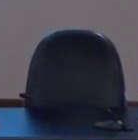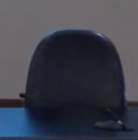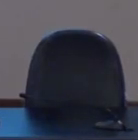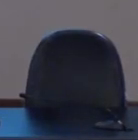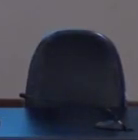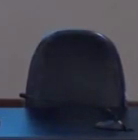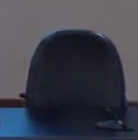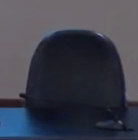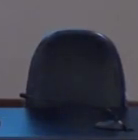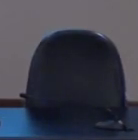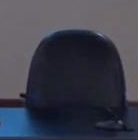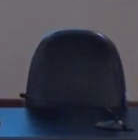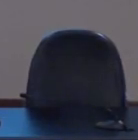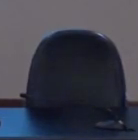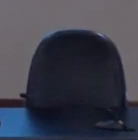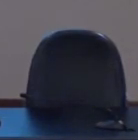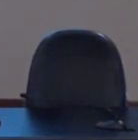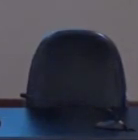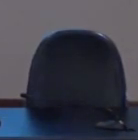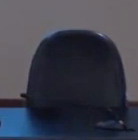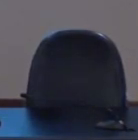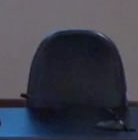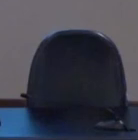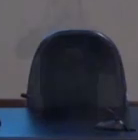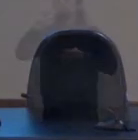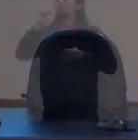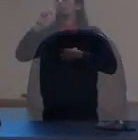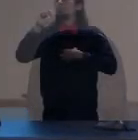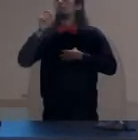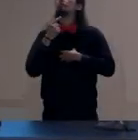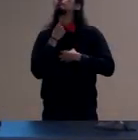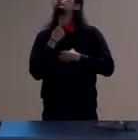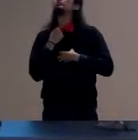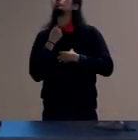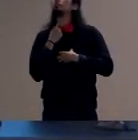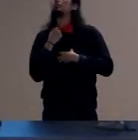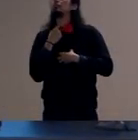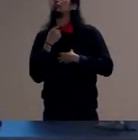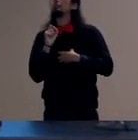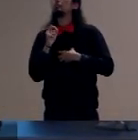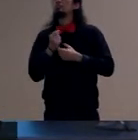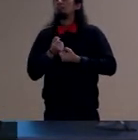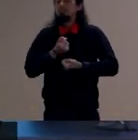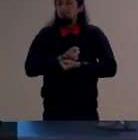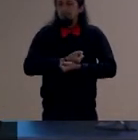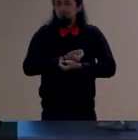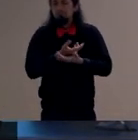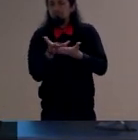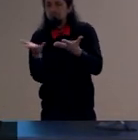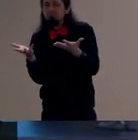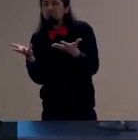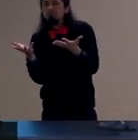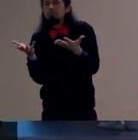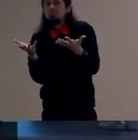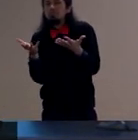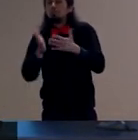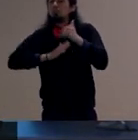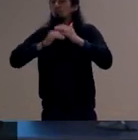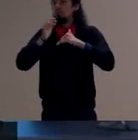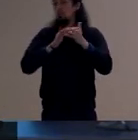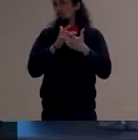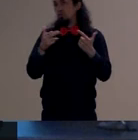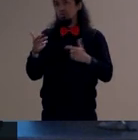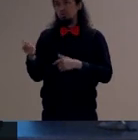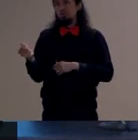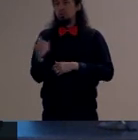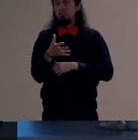na criança esse desejo de partilha esse desejo de construir também algo novo o papel do professor